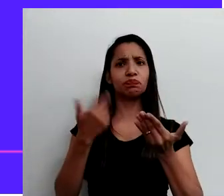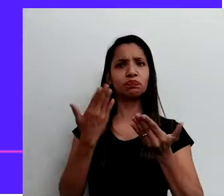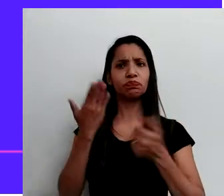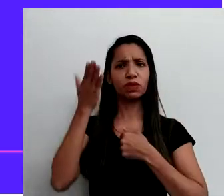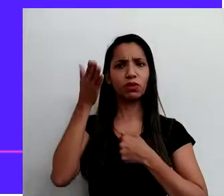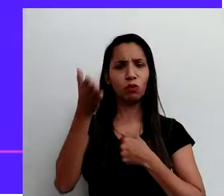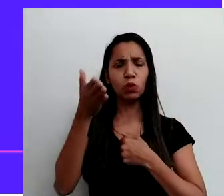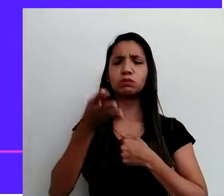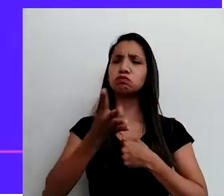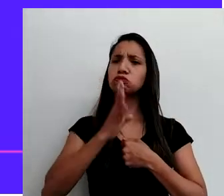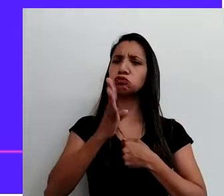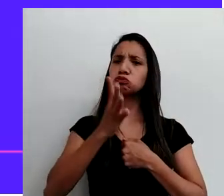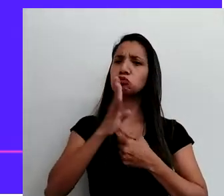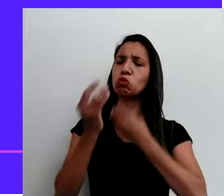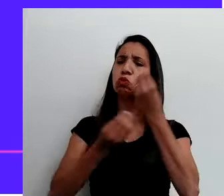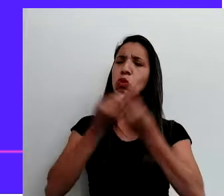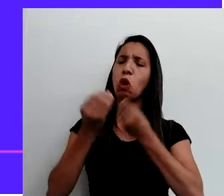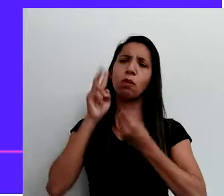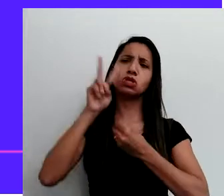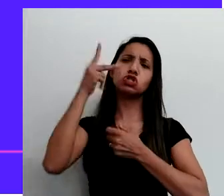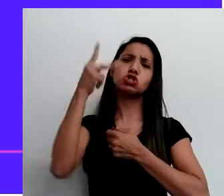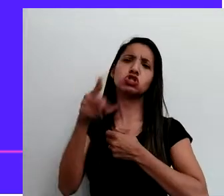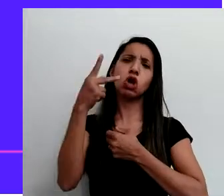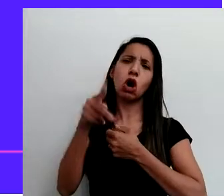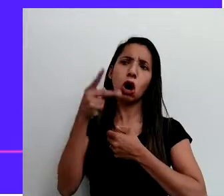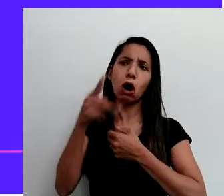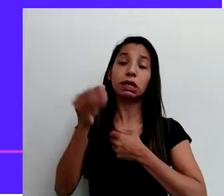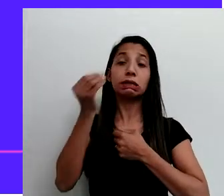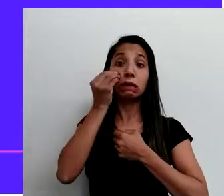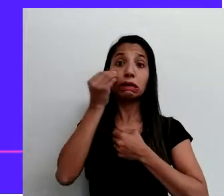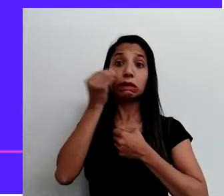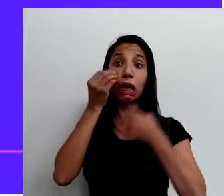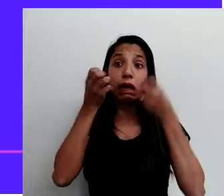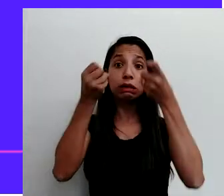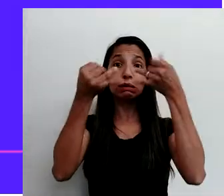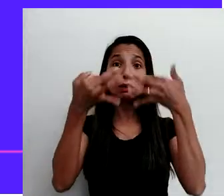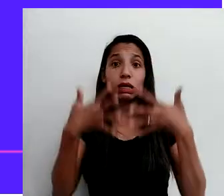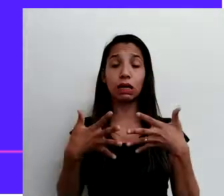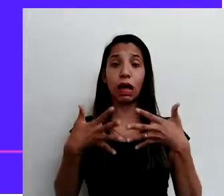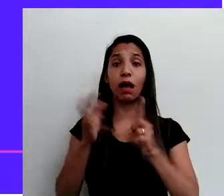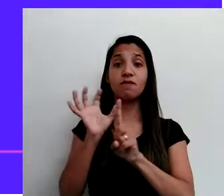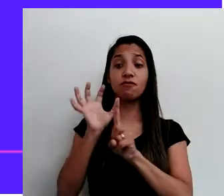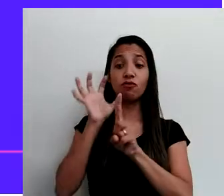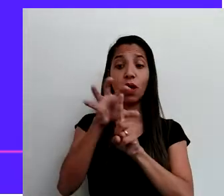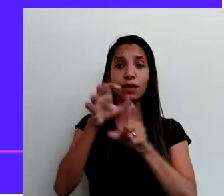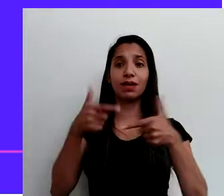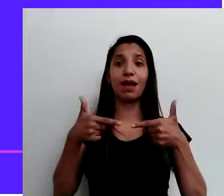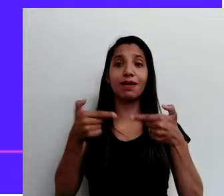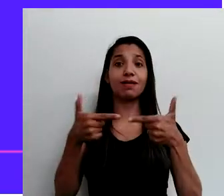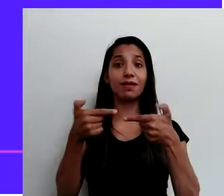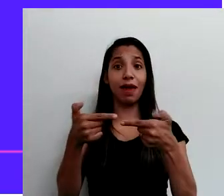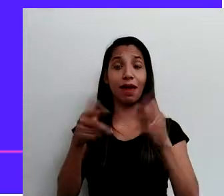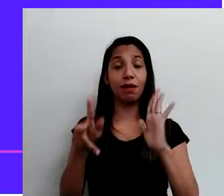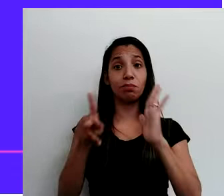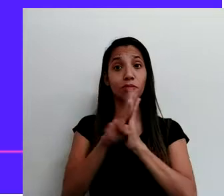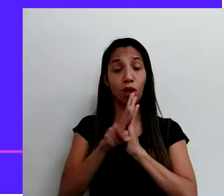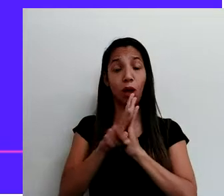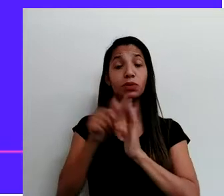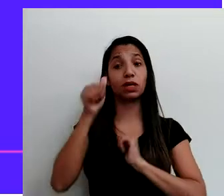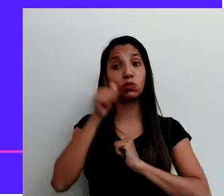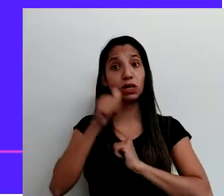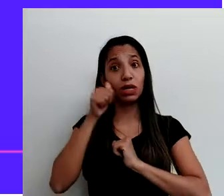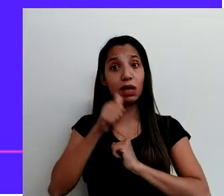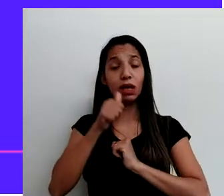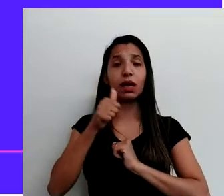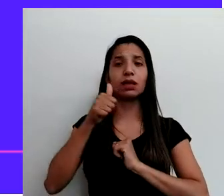esse briefing, né, de tentar falar sobre o impacto da guerra nas mulheres e meninas, mas quando